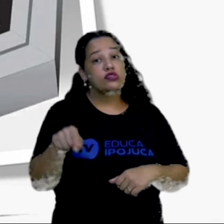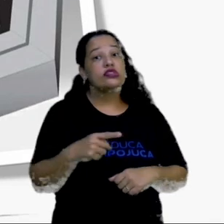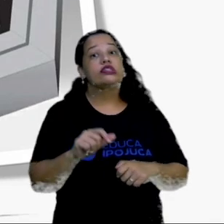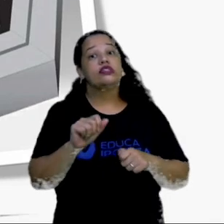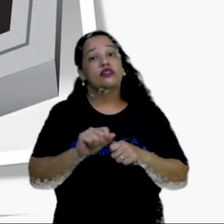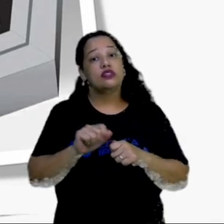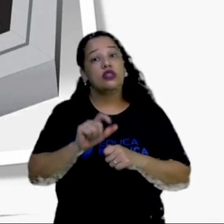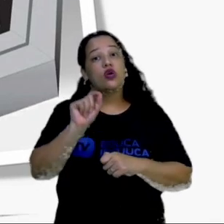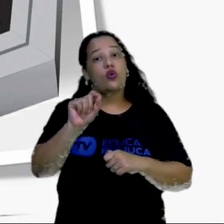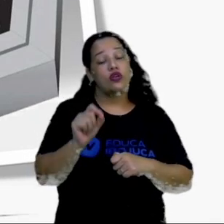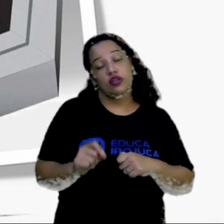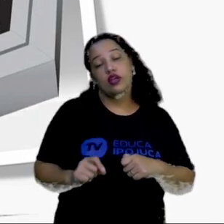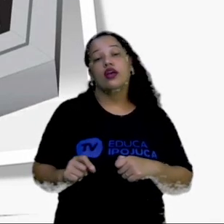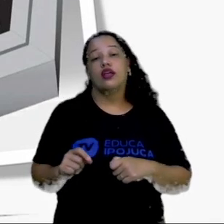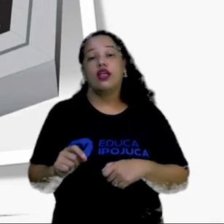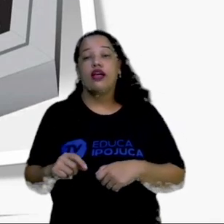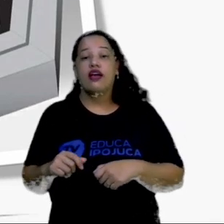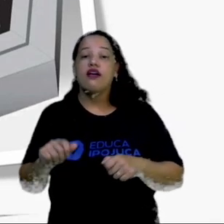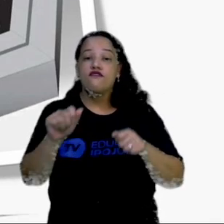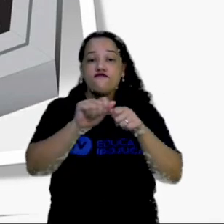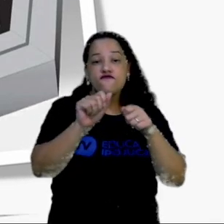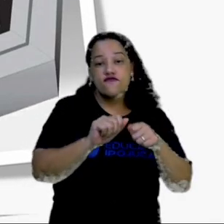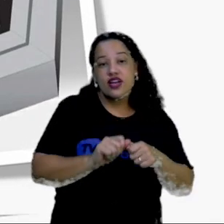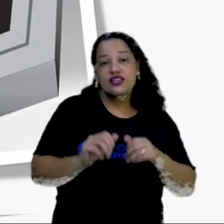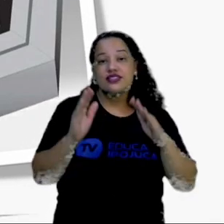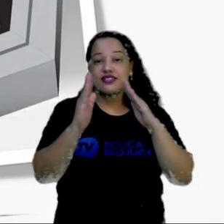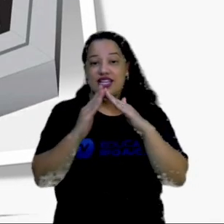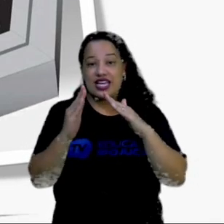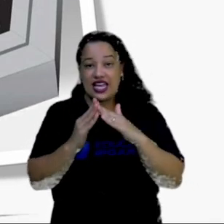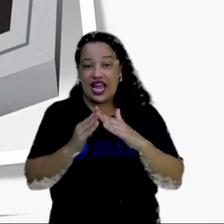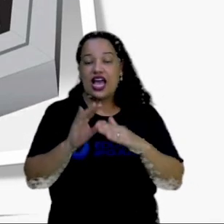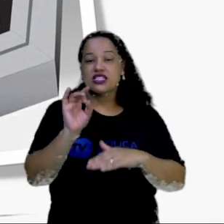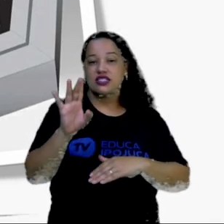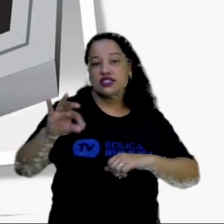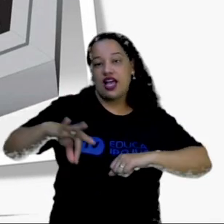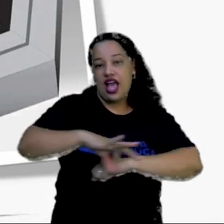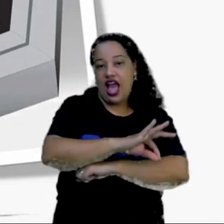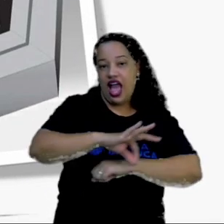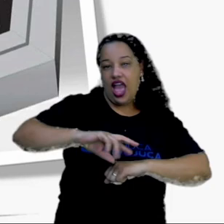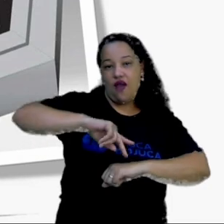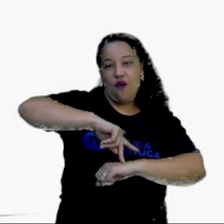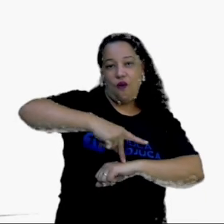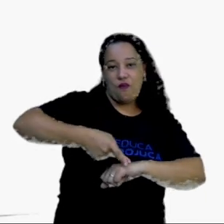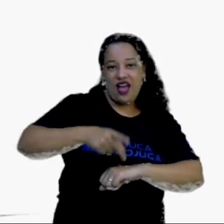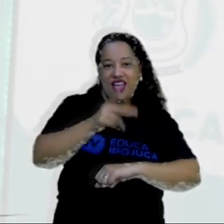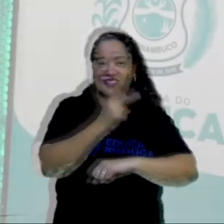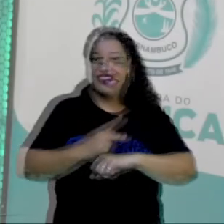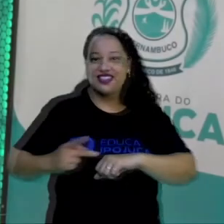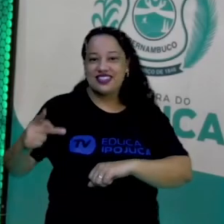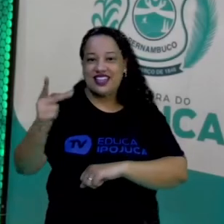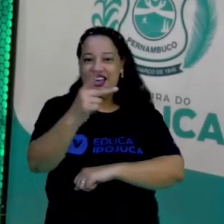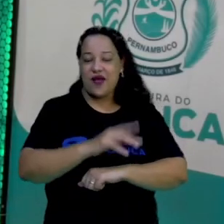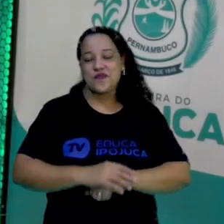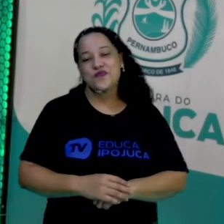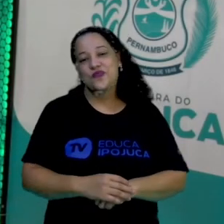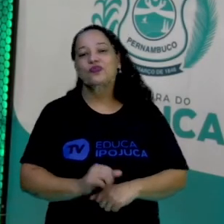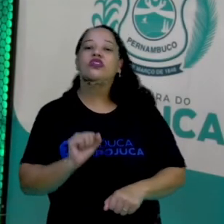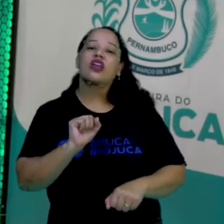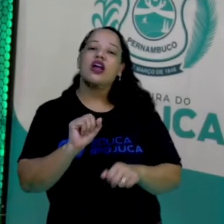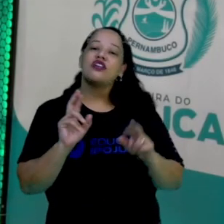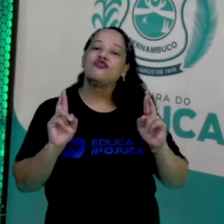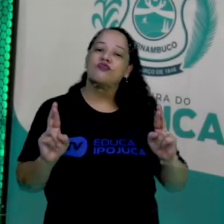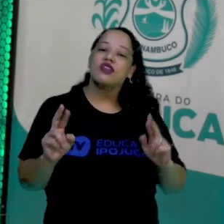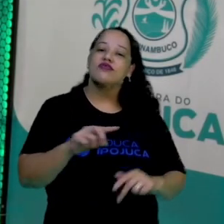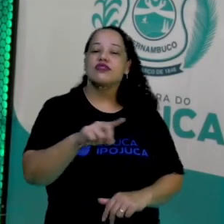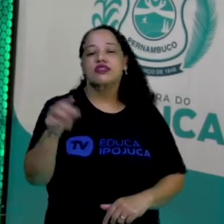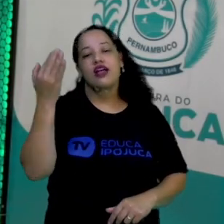um octógono regular em casa, utilizando apenas régua e compasso, ok? Então, espero que vocês tenham